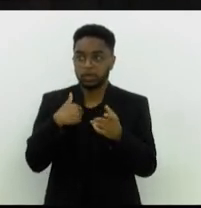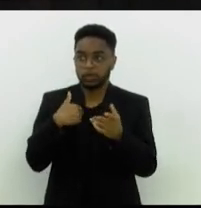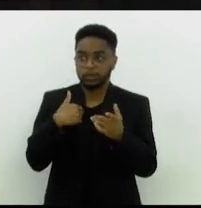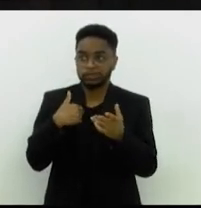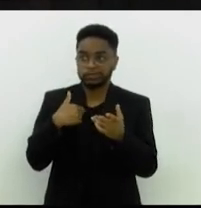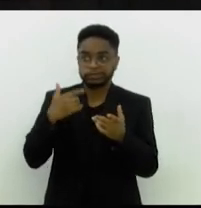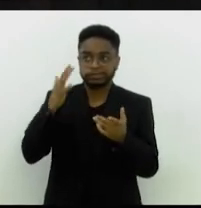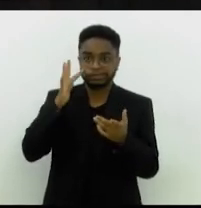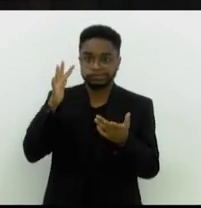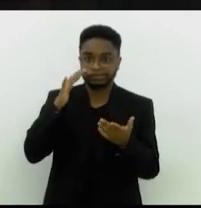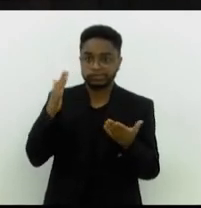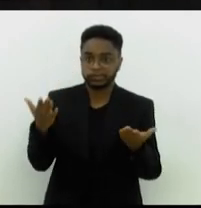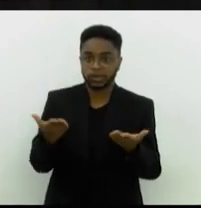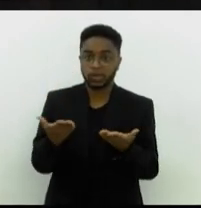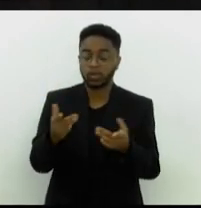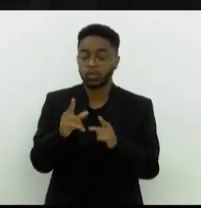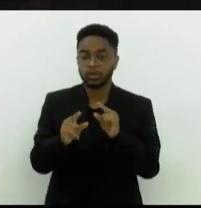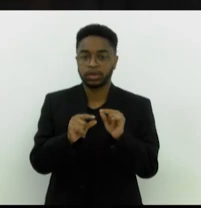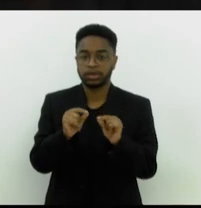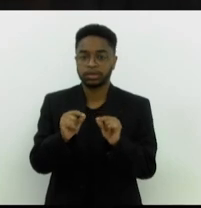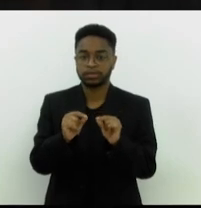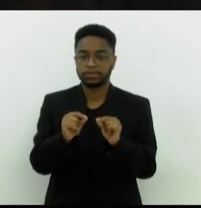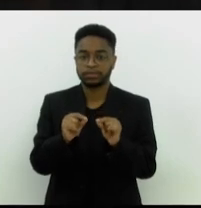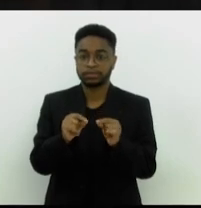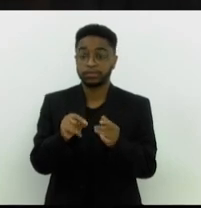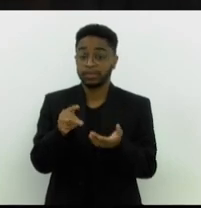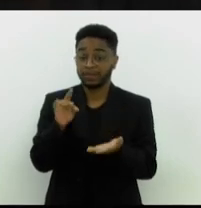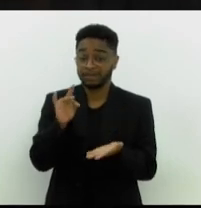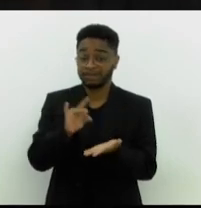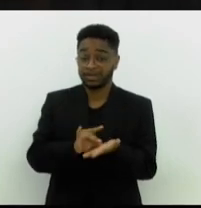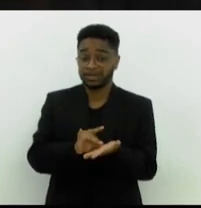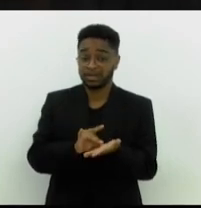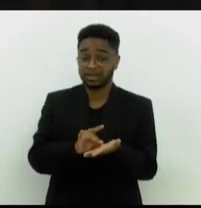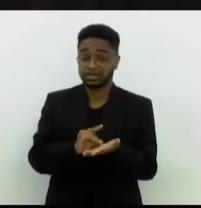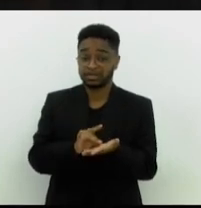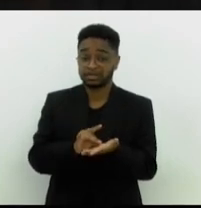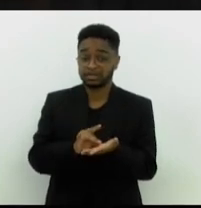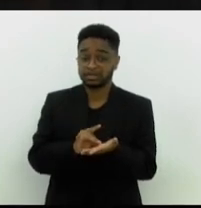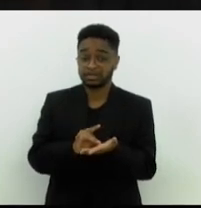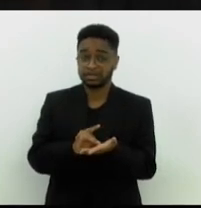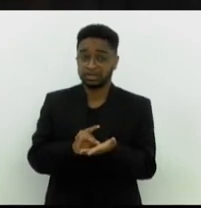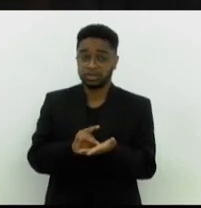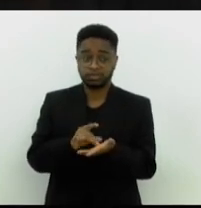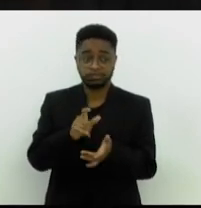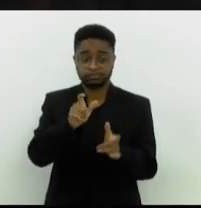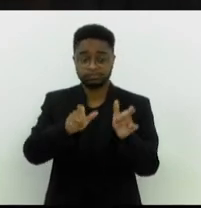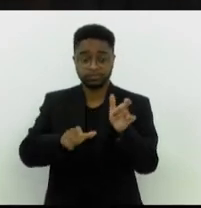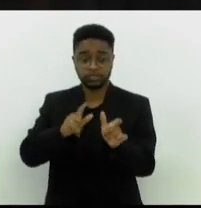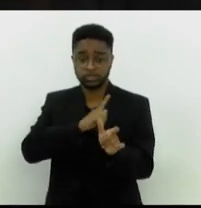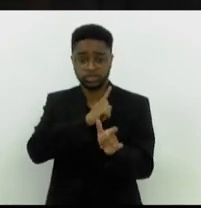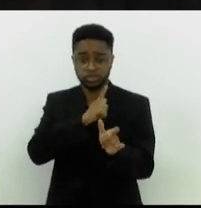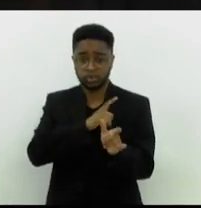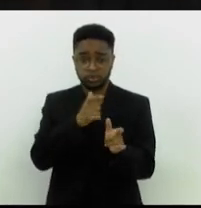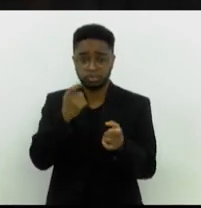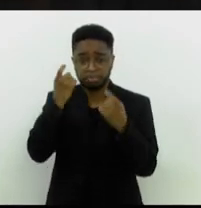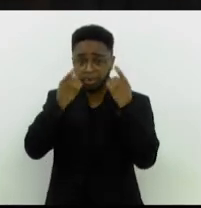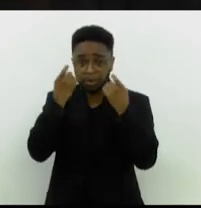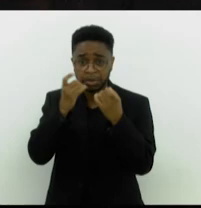sono não realmente contamina os gestores, porque eu observo